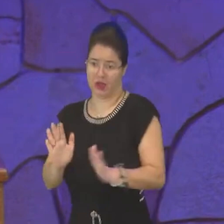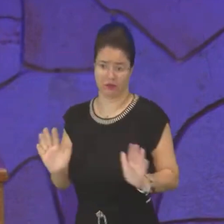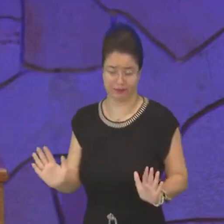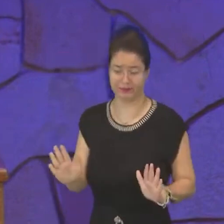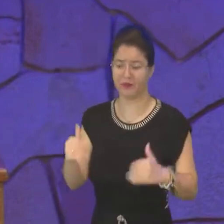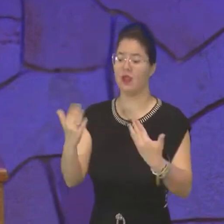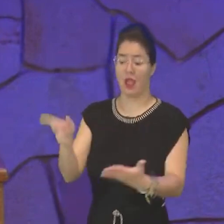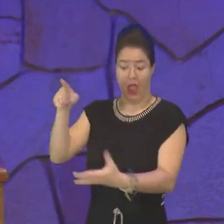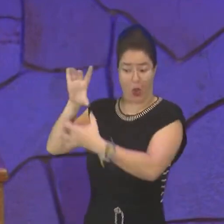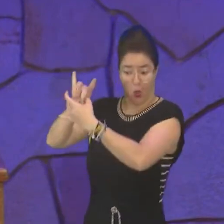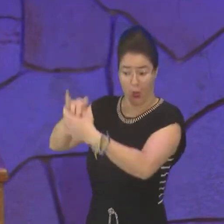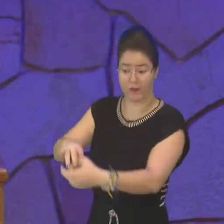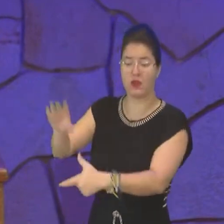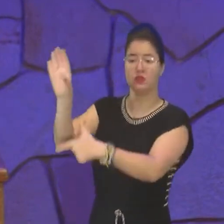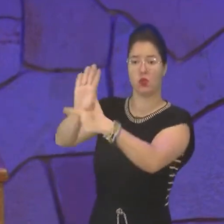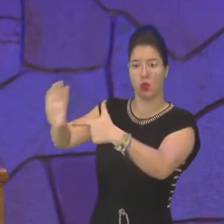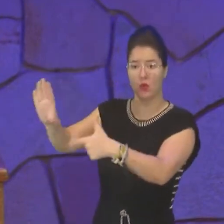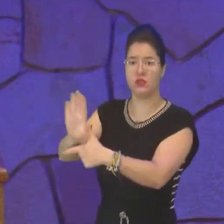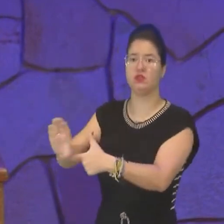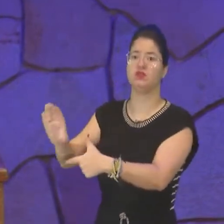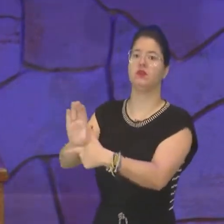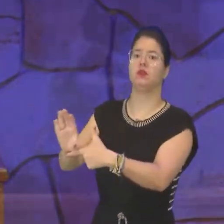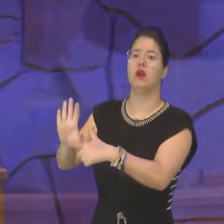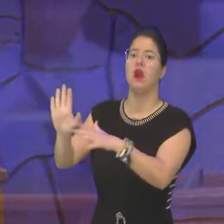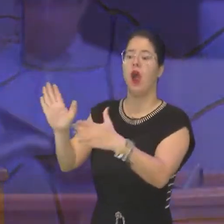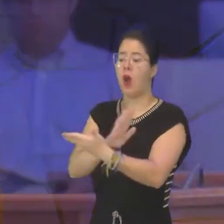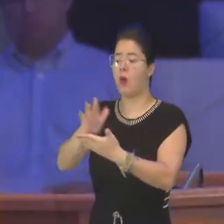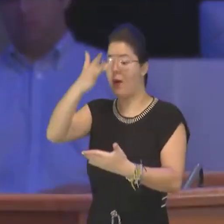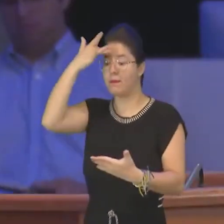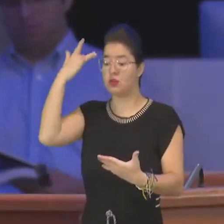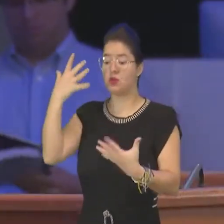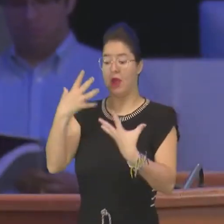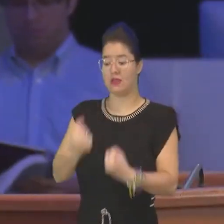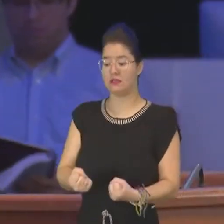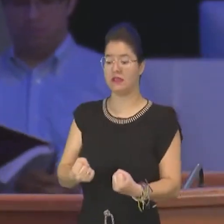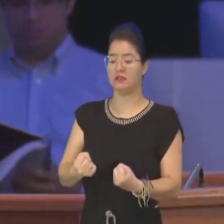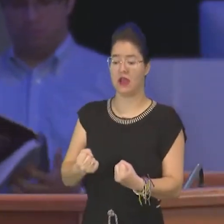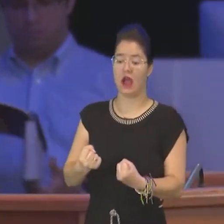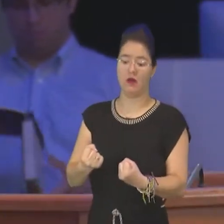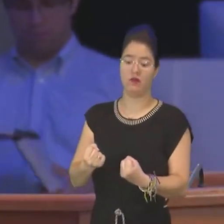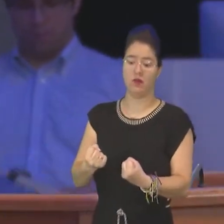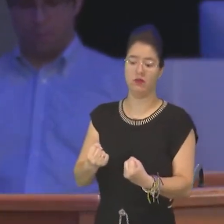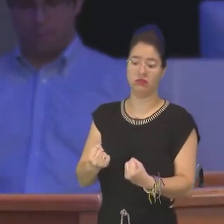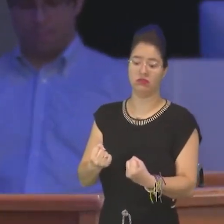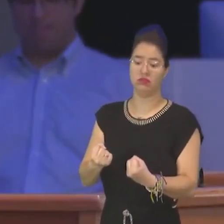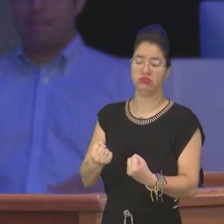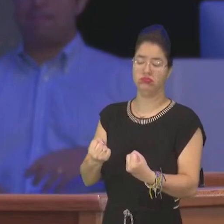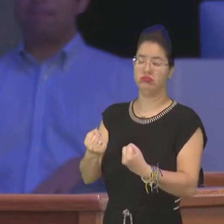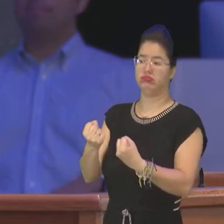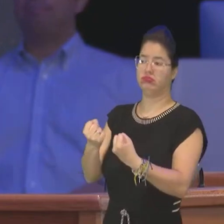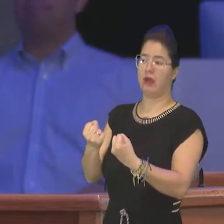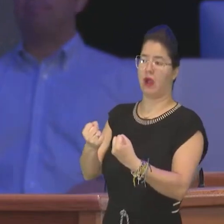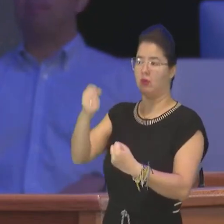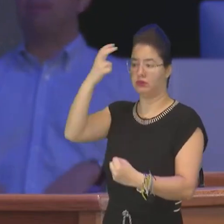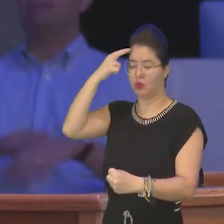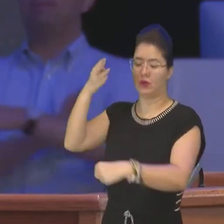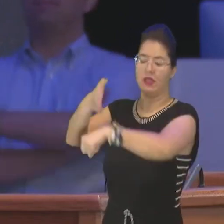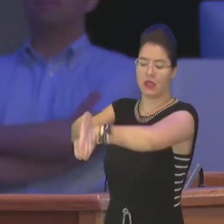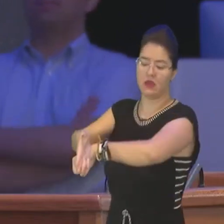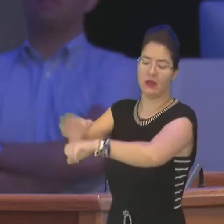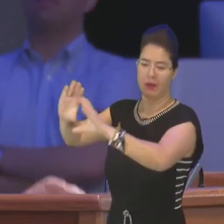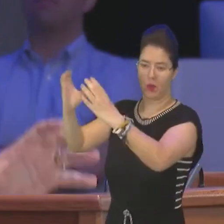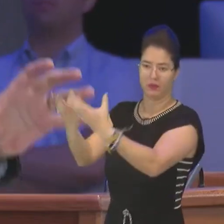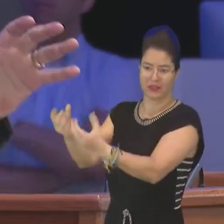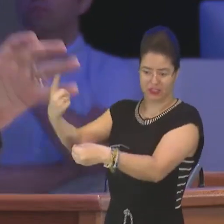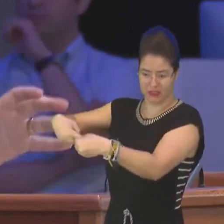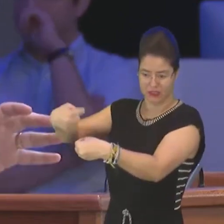E o que estava acontecendo? Muitas pessoas que se convertiam iam para a igreja, para aquela comunidade que estava na cidade.